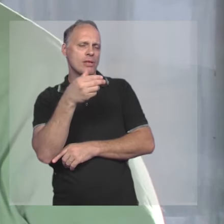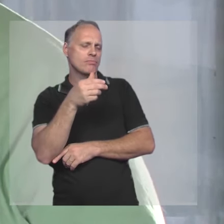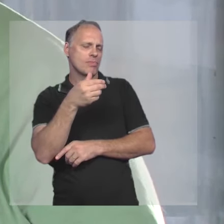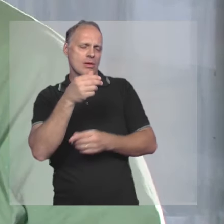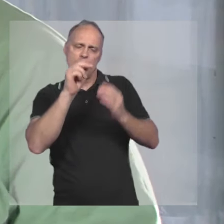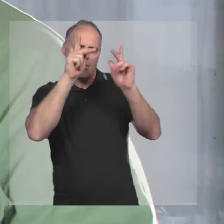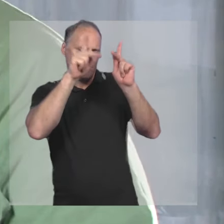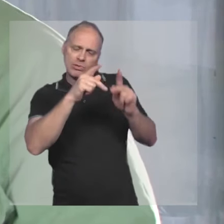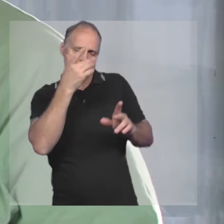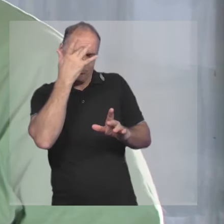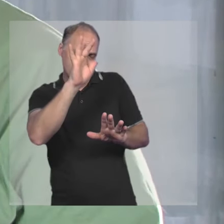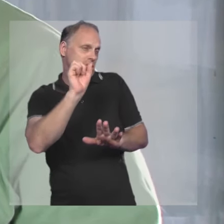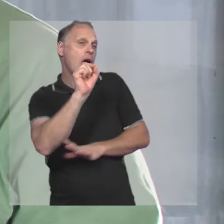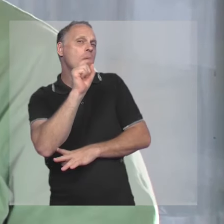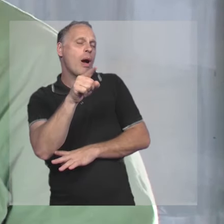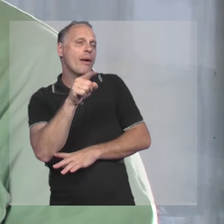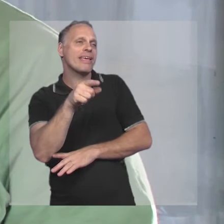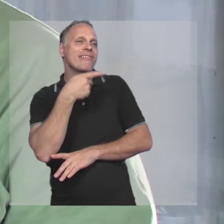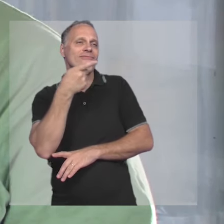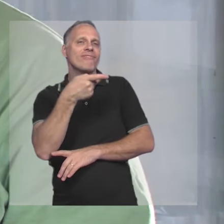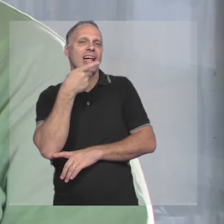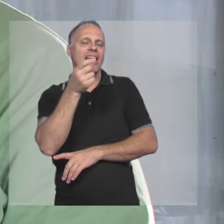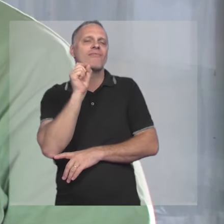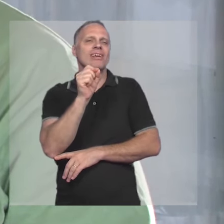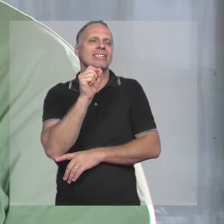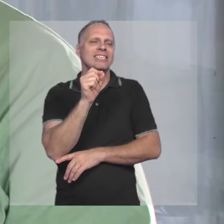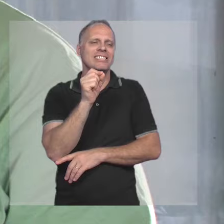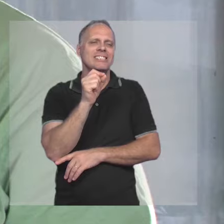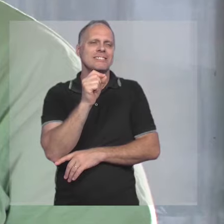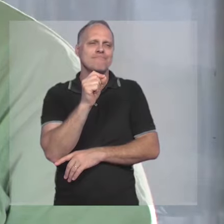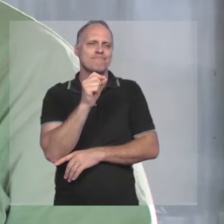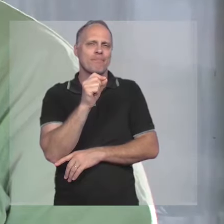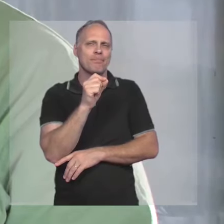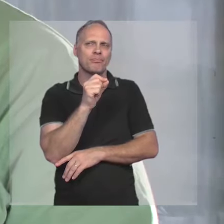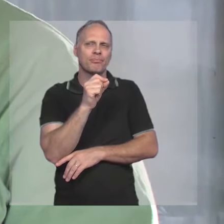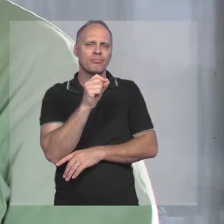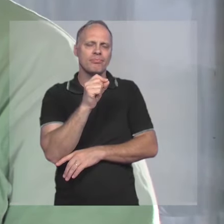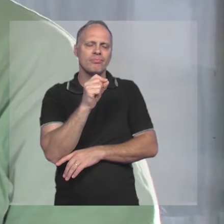do crítico, né? E ele comentava assim de que